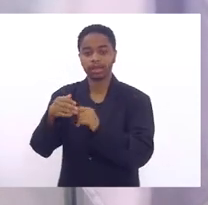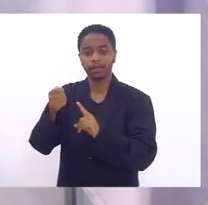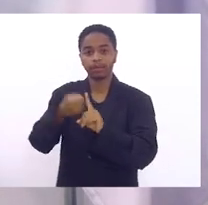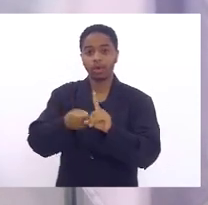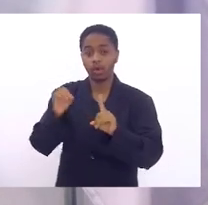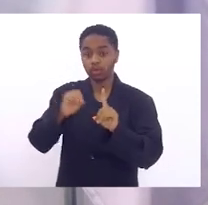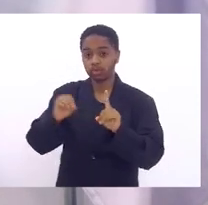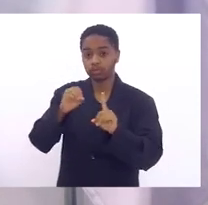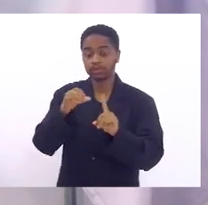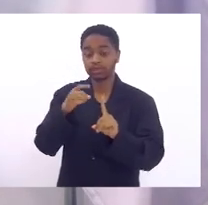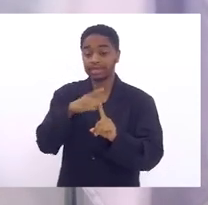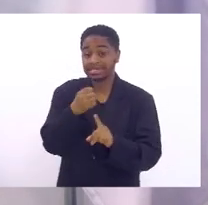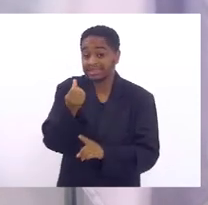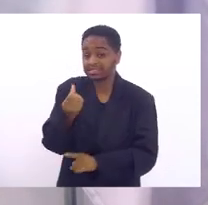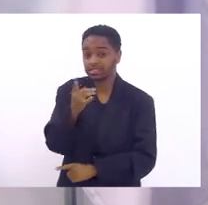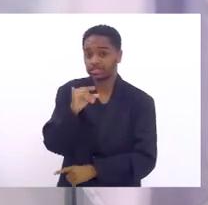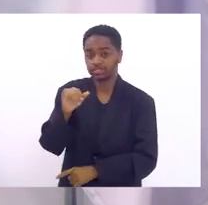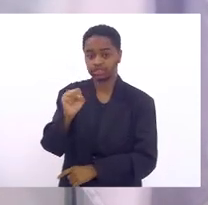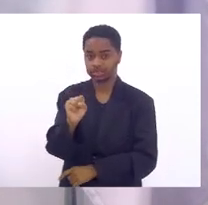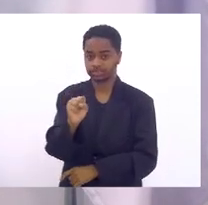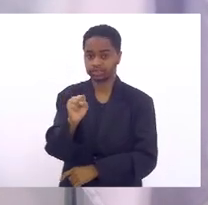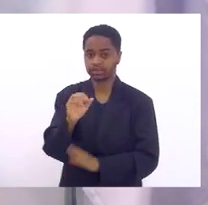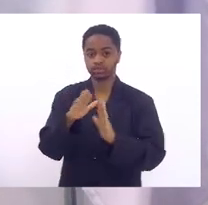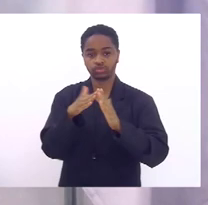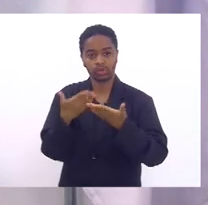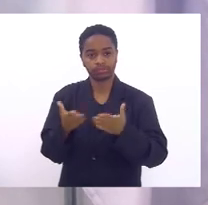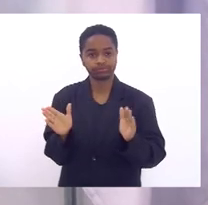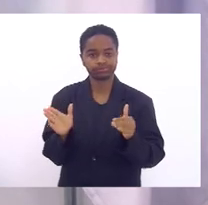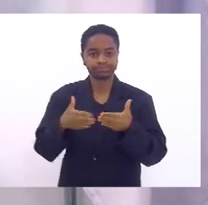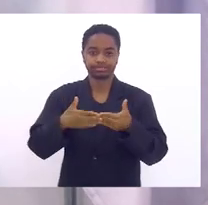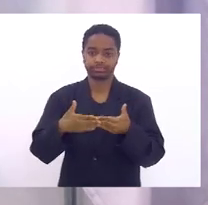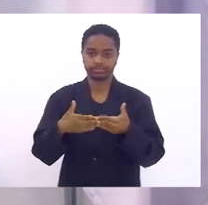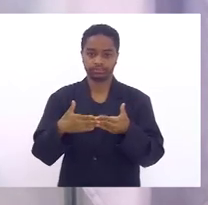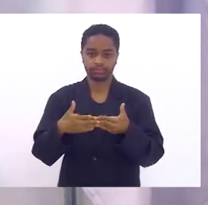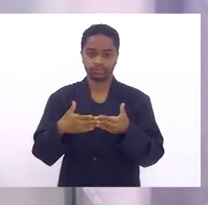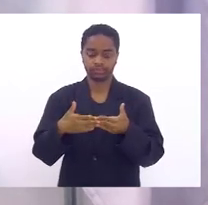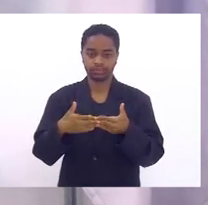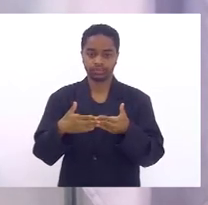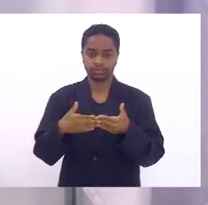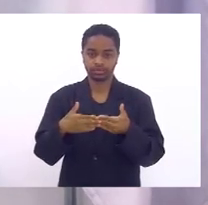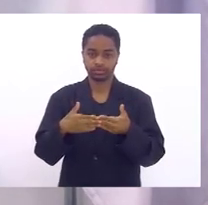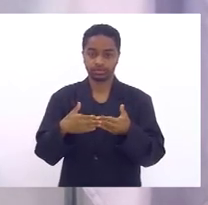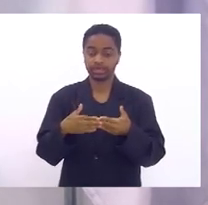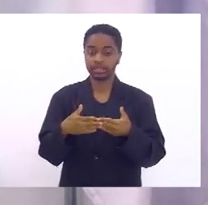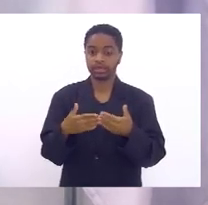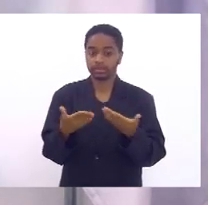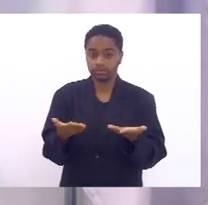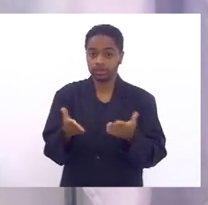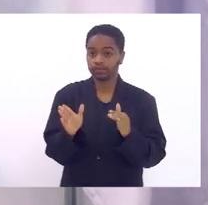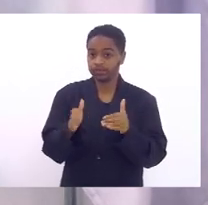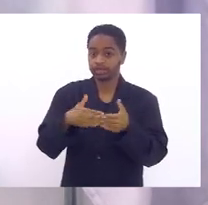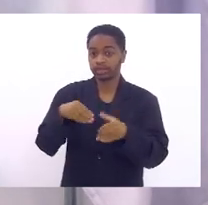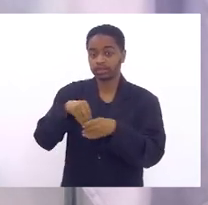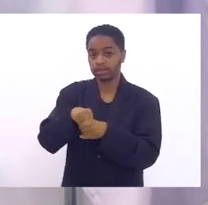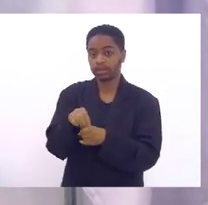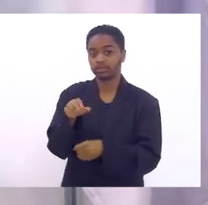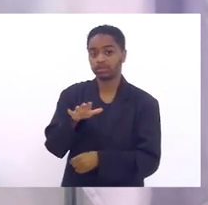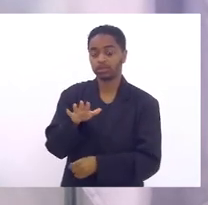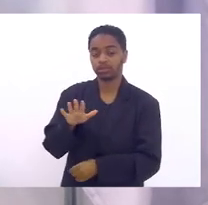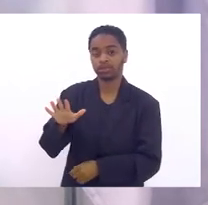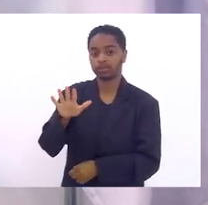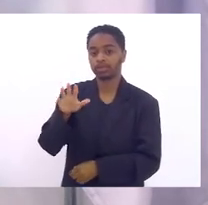foram seis dias que as escolas ininterruptos tá foram fechadas no complexo de favelas da